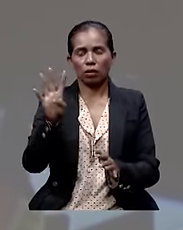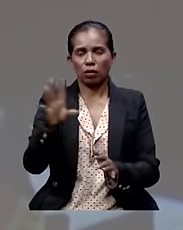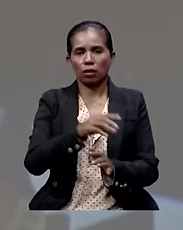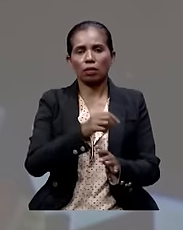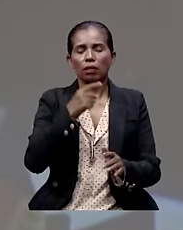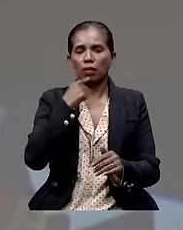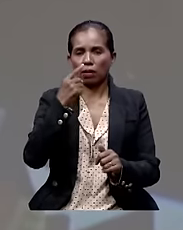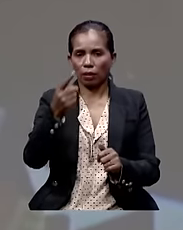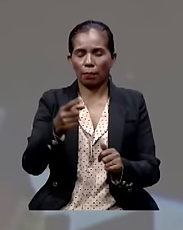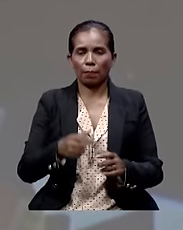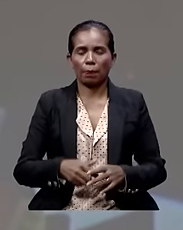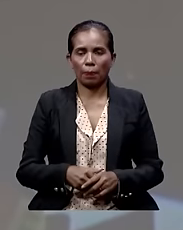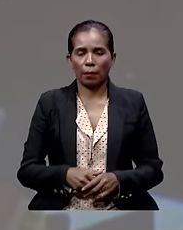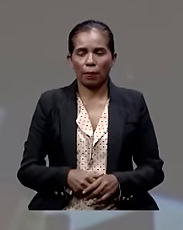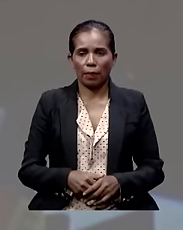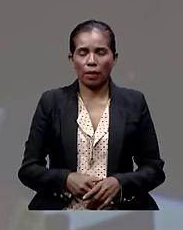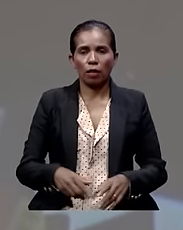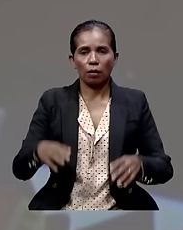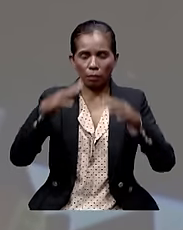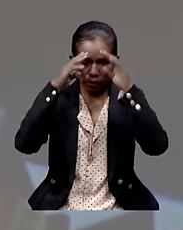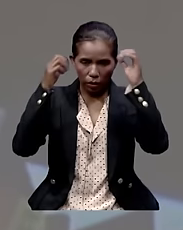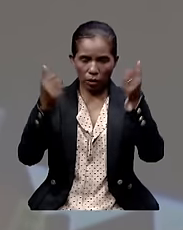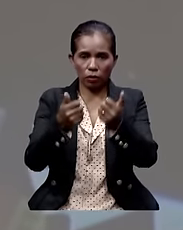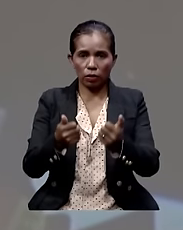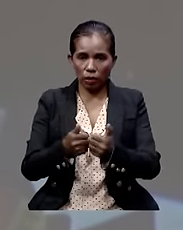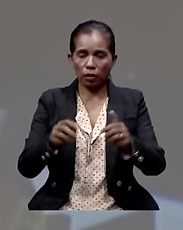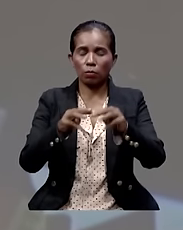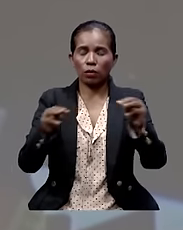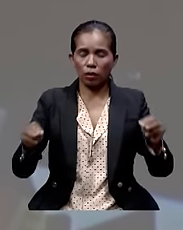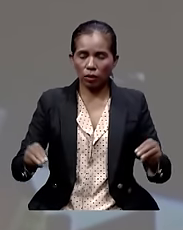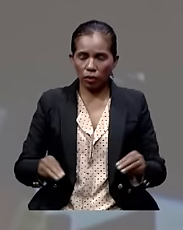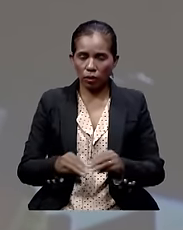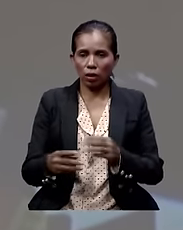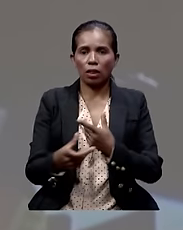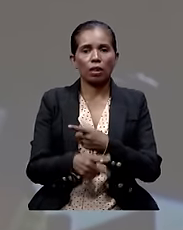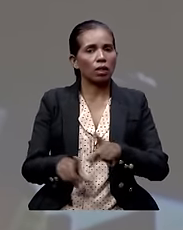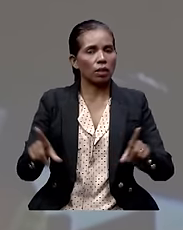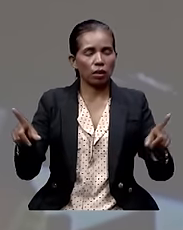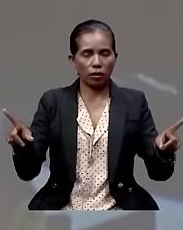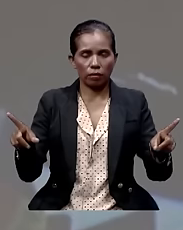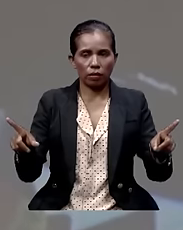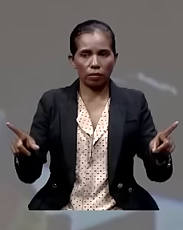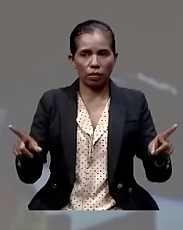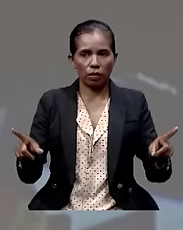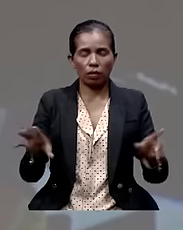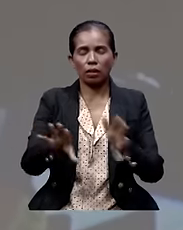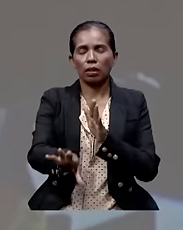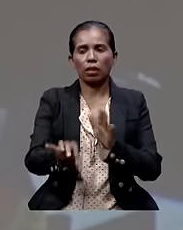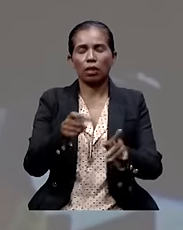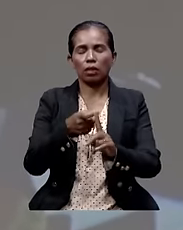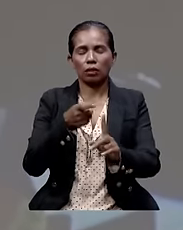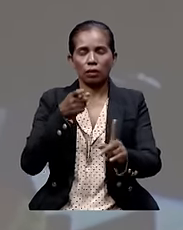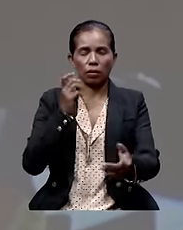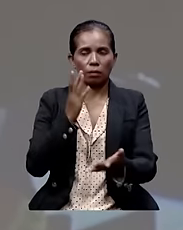84/2023, te deixa. O presidente da autoridade municipal é livremente nomeado e